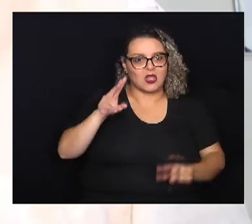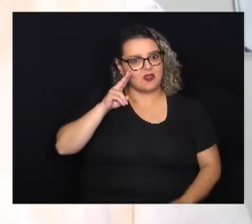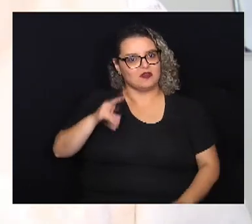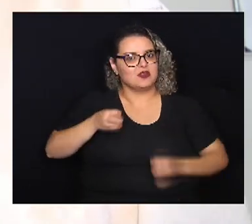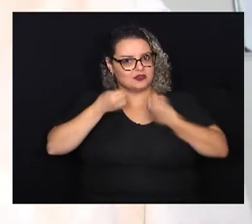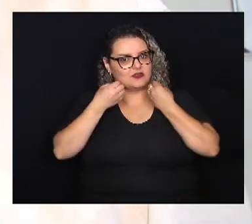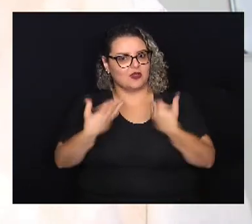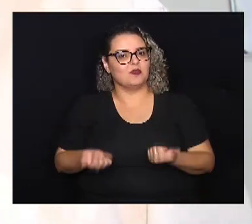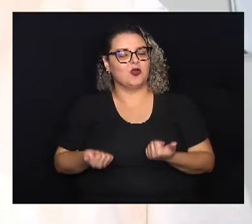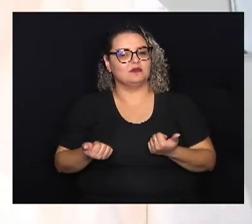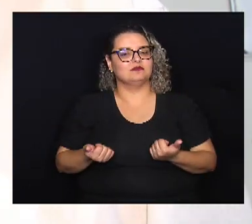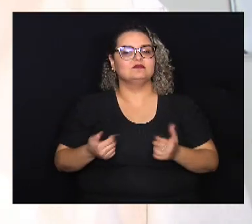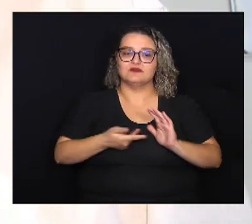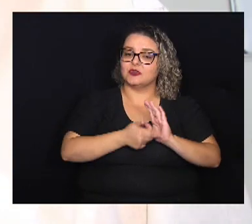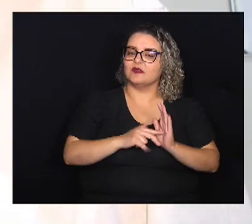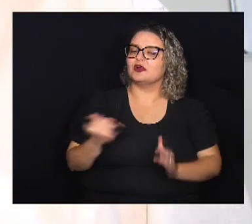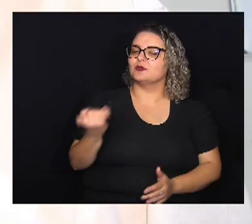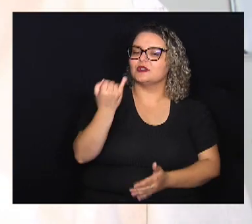significado importante.